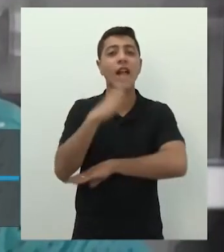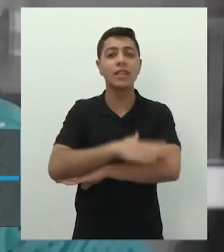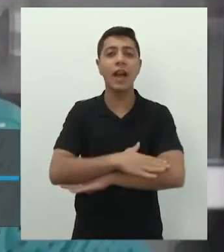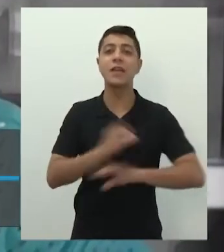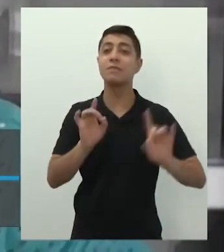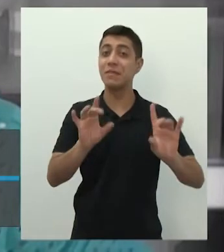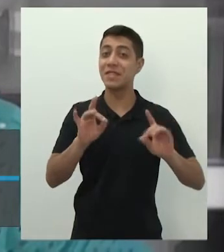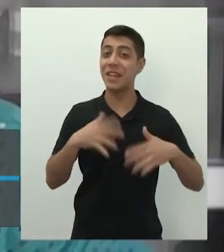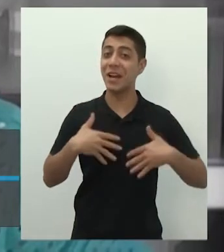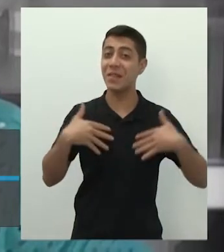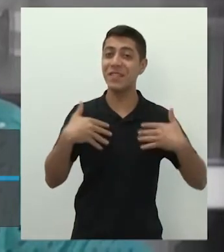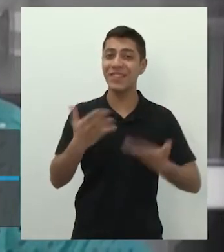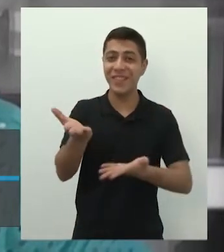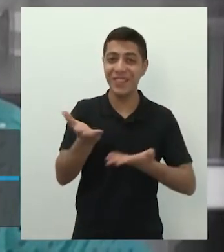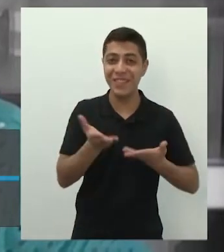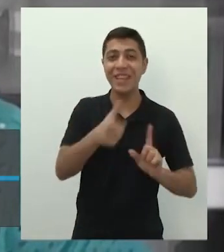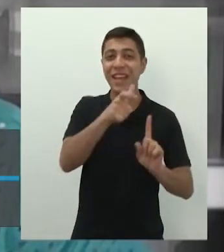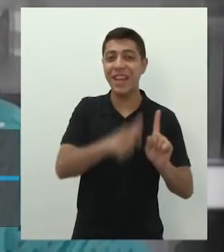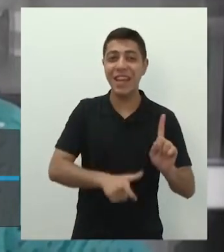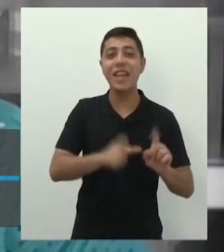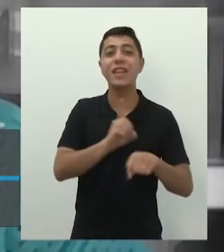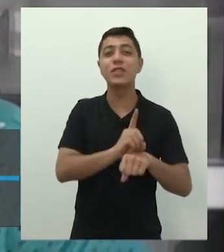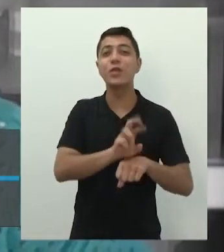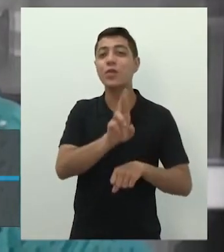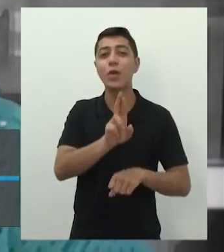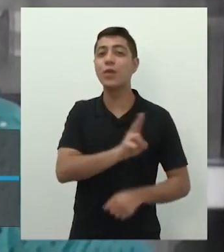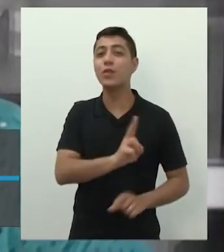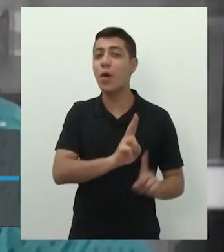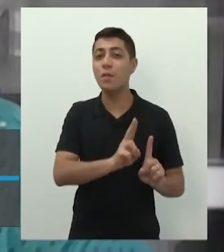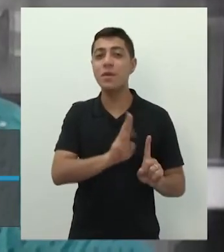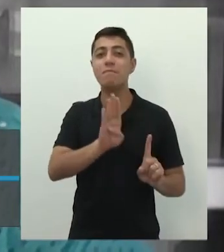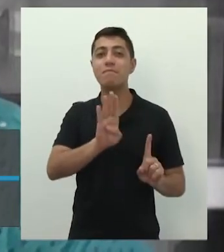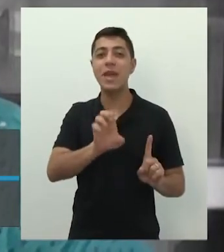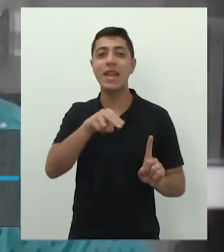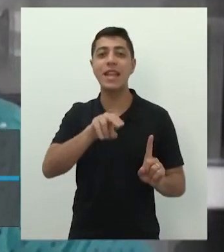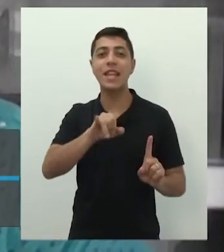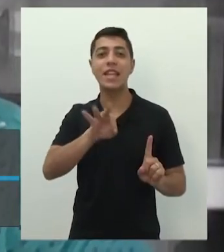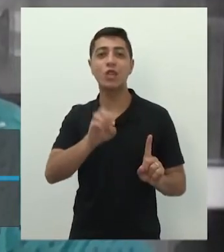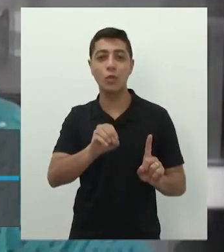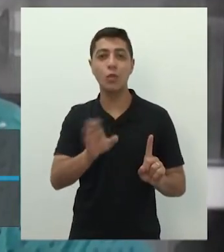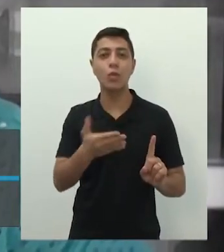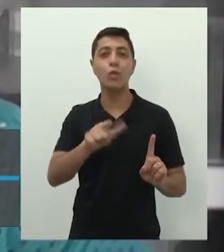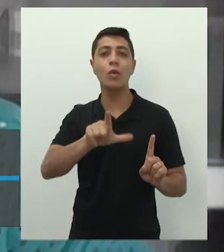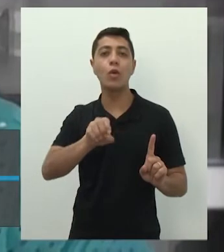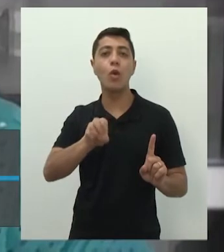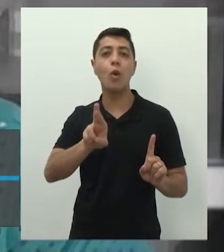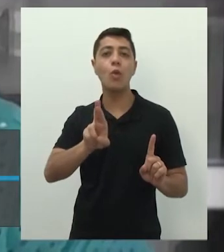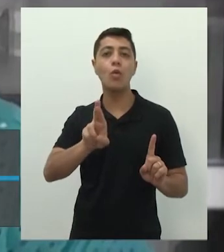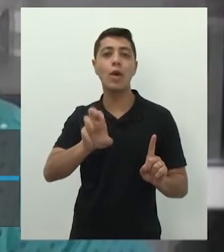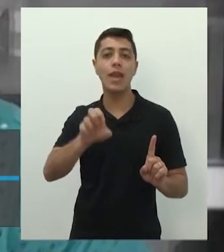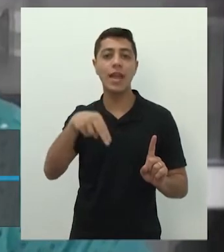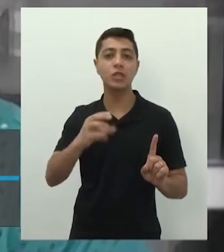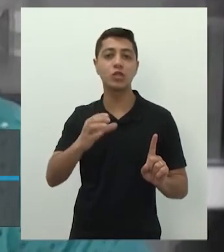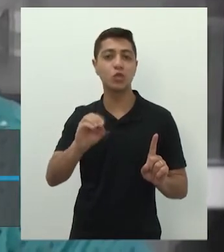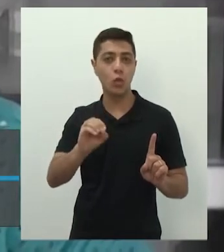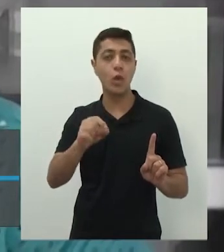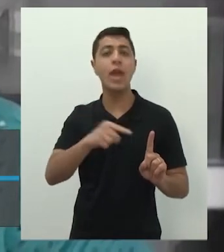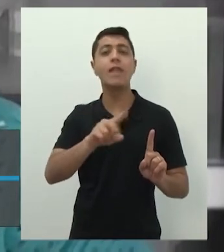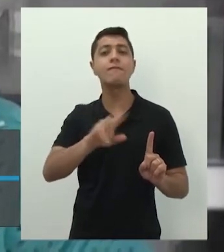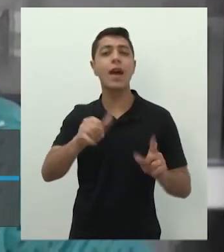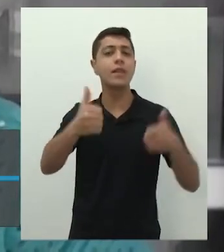um convidado muito especial, que é o Dr. Benito Lourenço. Ele nos falará sobre saúde virtual, que é um tema muito importante e, sobretudo,